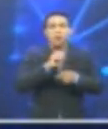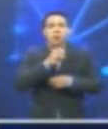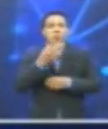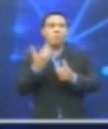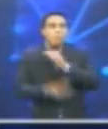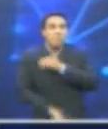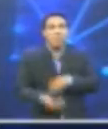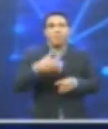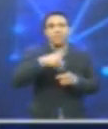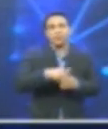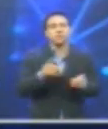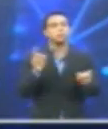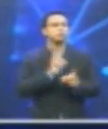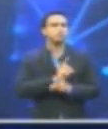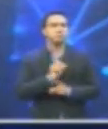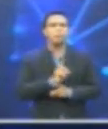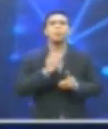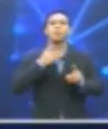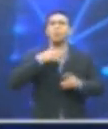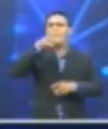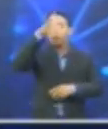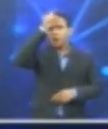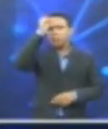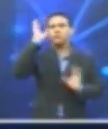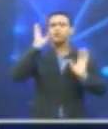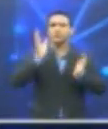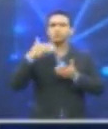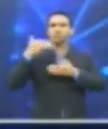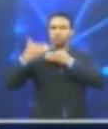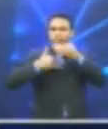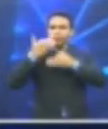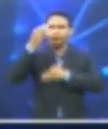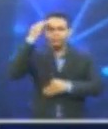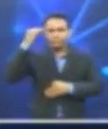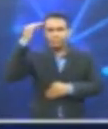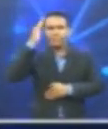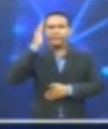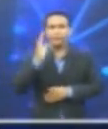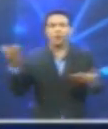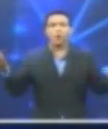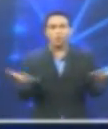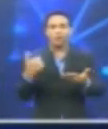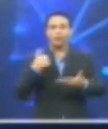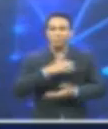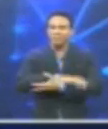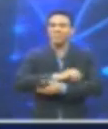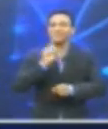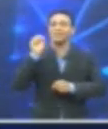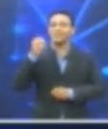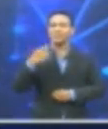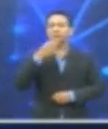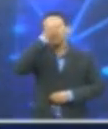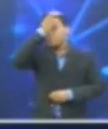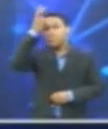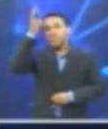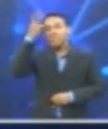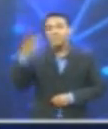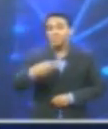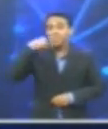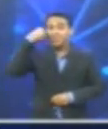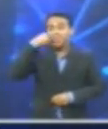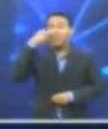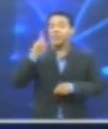perdeu. Não, eu tenho essa altivez, aprendi, amadureci. Por isso, hoje, sou parceiro, sim, do prefeito Carlos Eduardo,